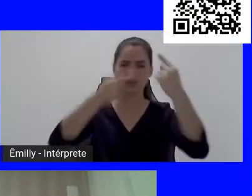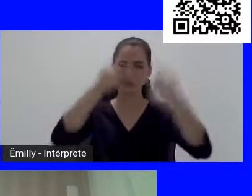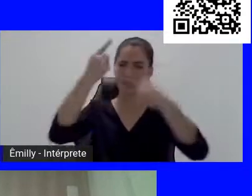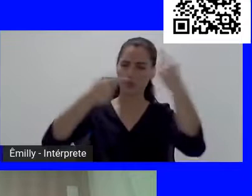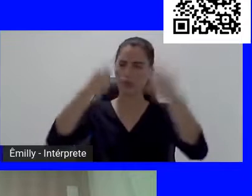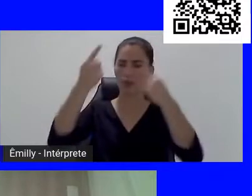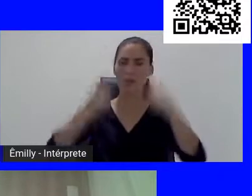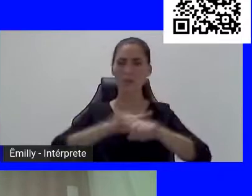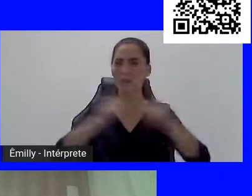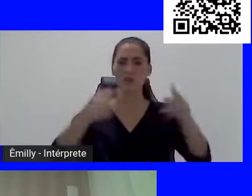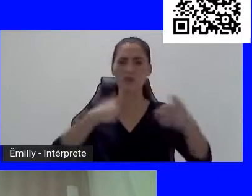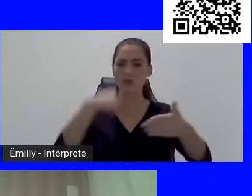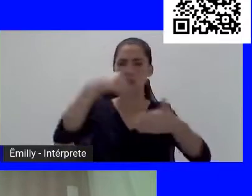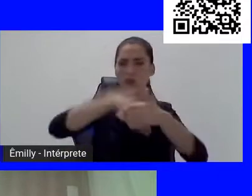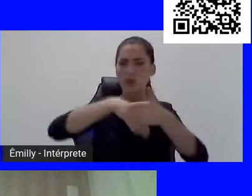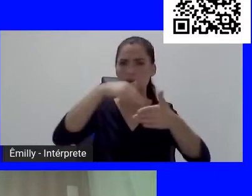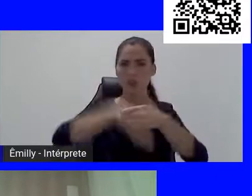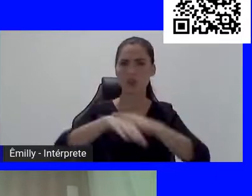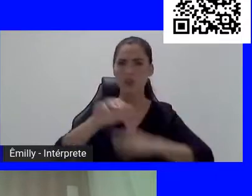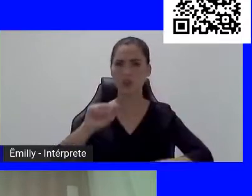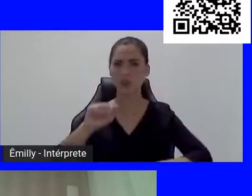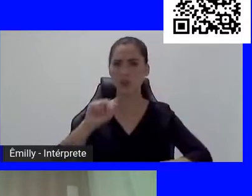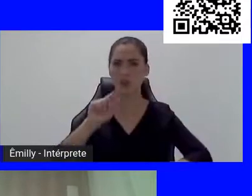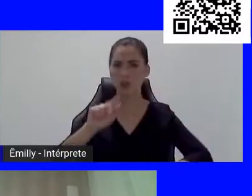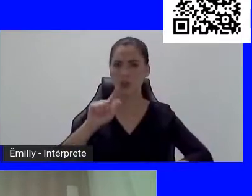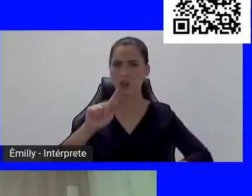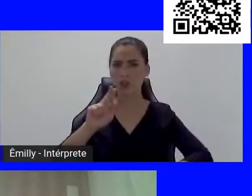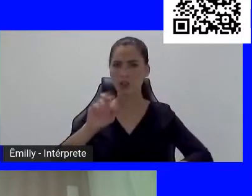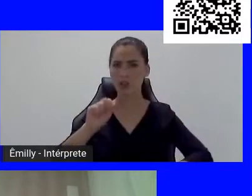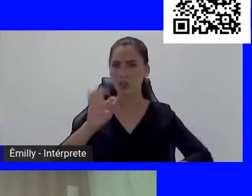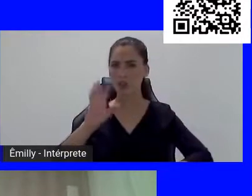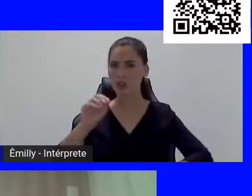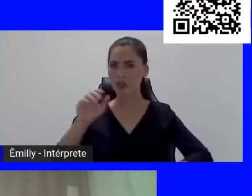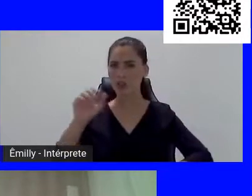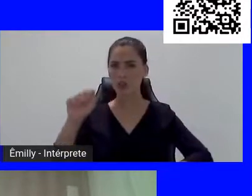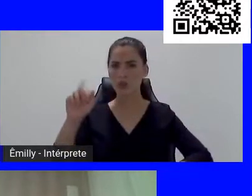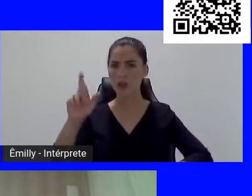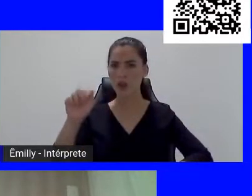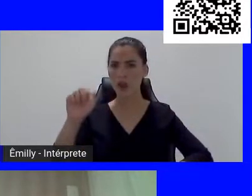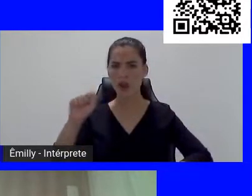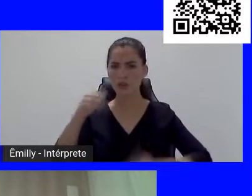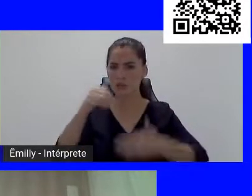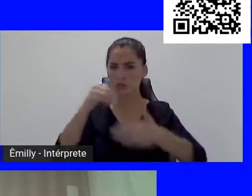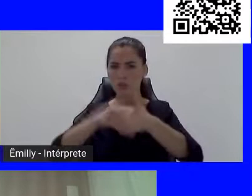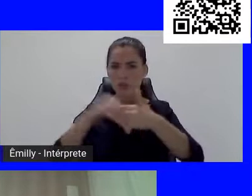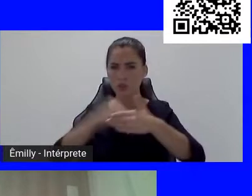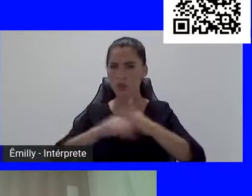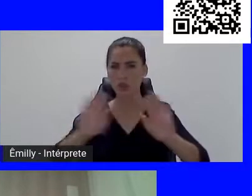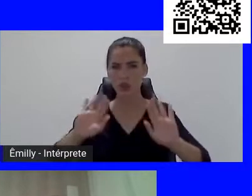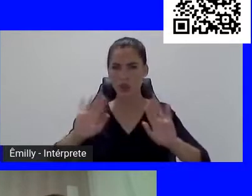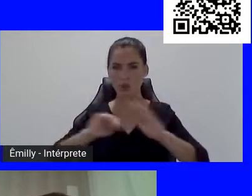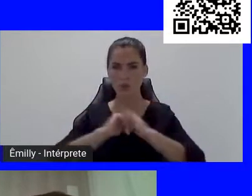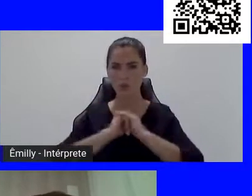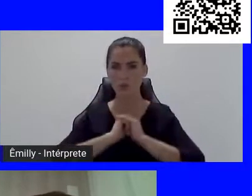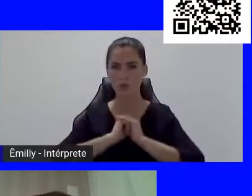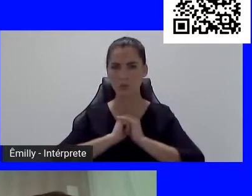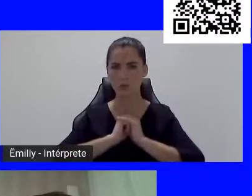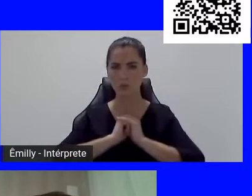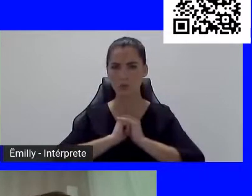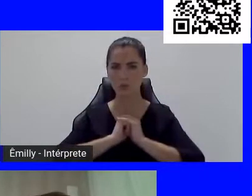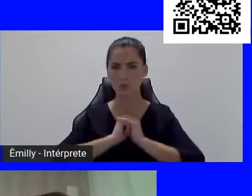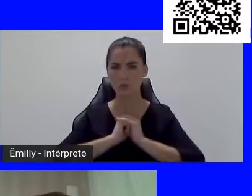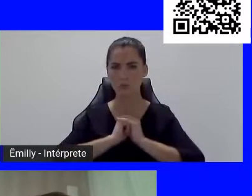votei no Augusto Aras na sua recondução. E, aliás, nem o recebi no meu gabinete, fui indelicada nesse